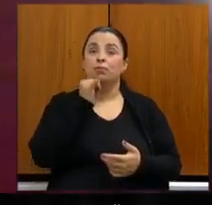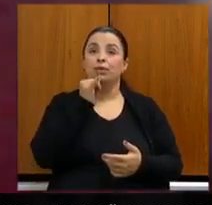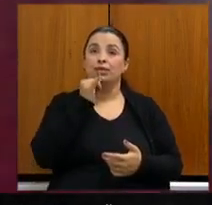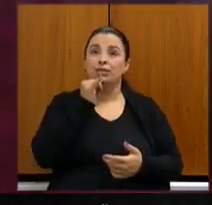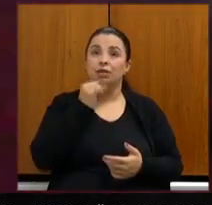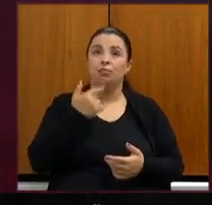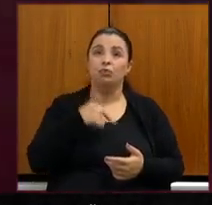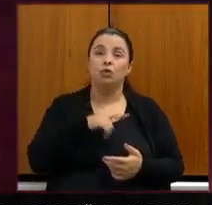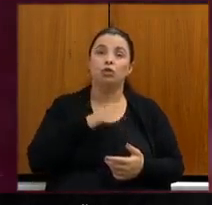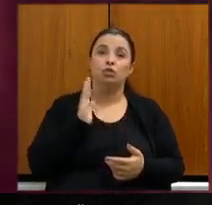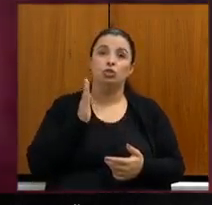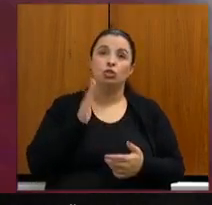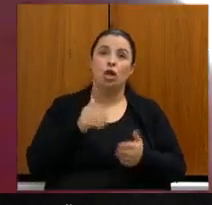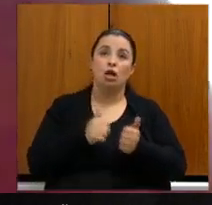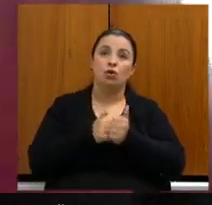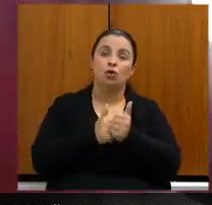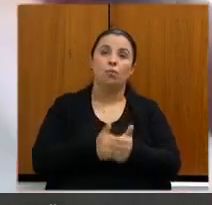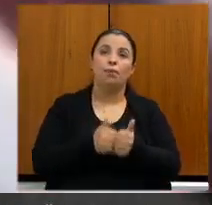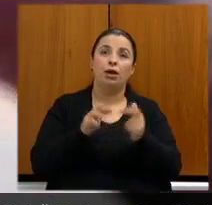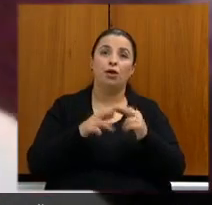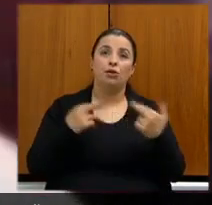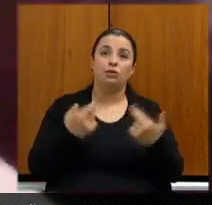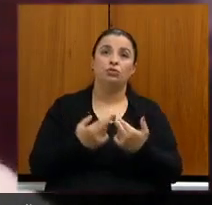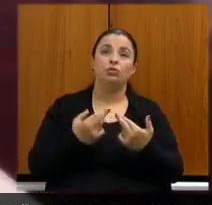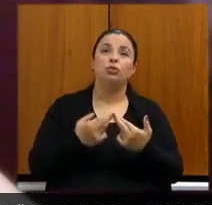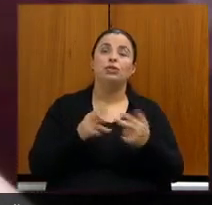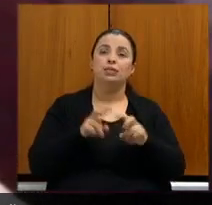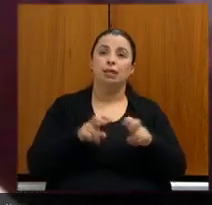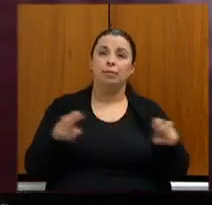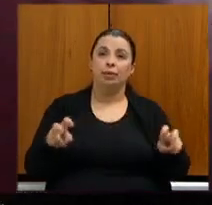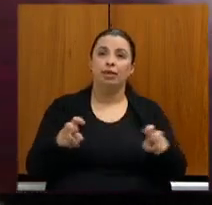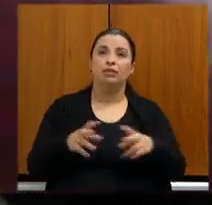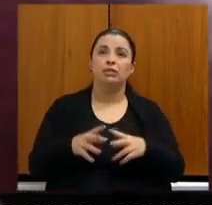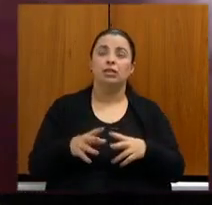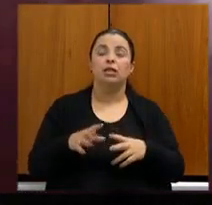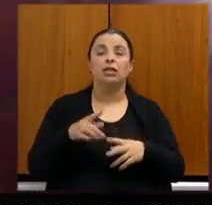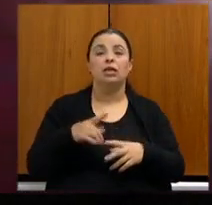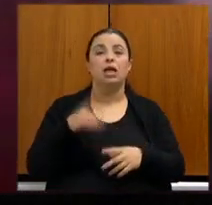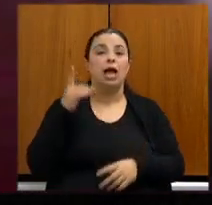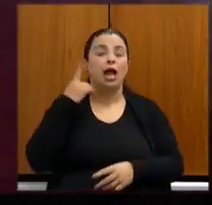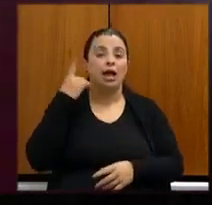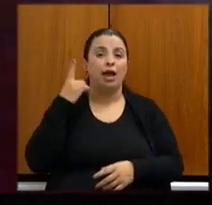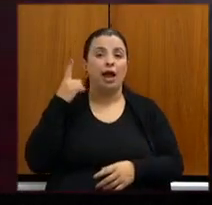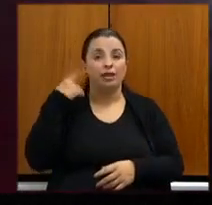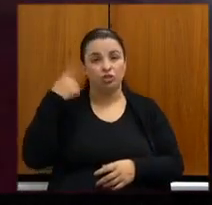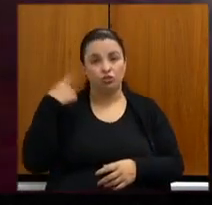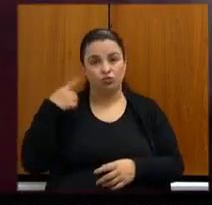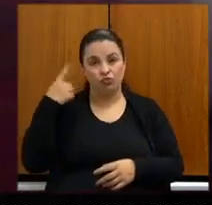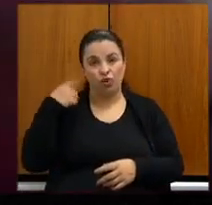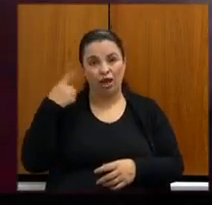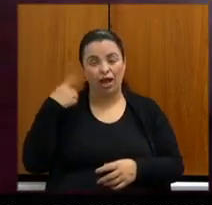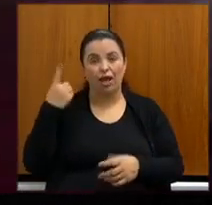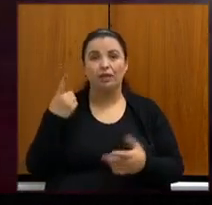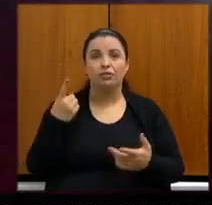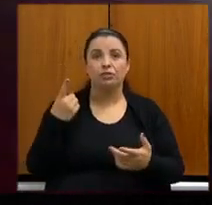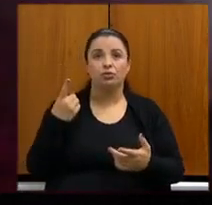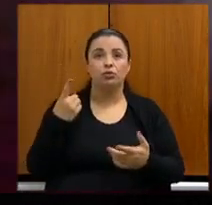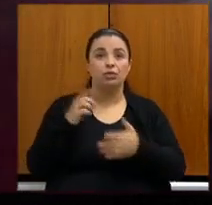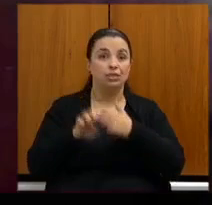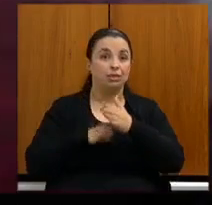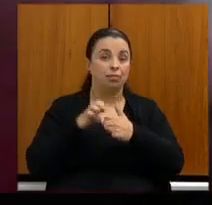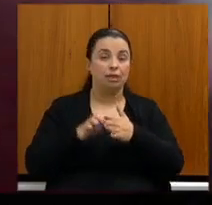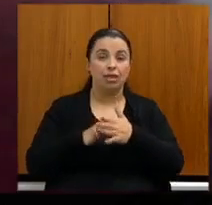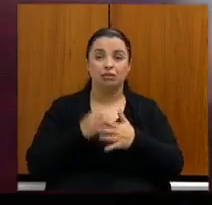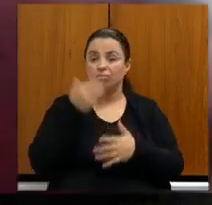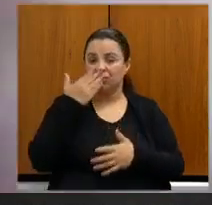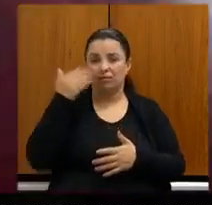exemplo a gente já acompanhou reuniões da mesa em que advogados de grandes empresas desrespeitam lembra